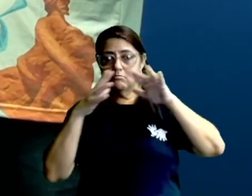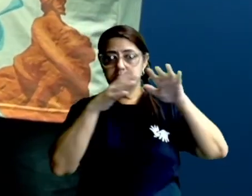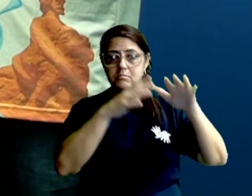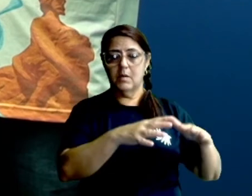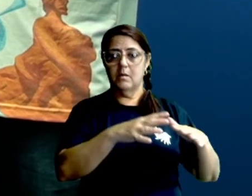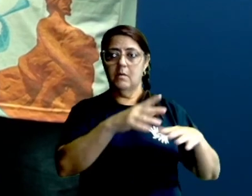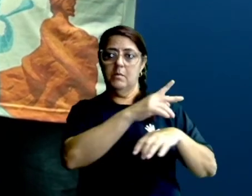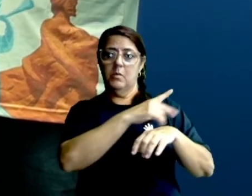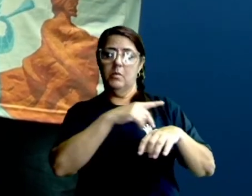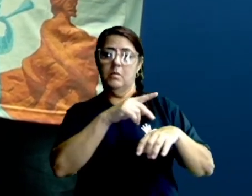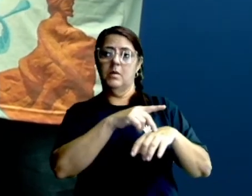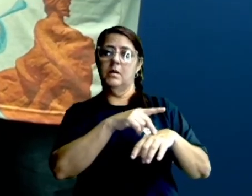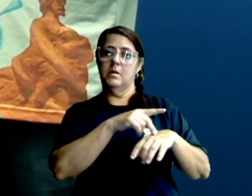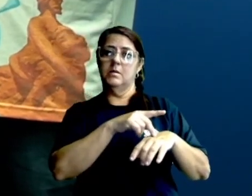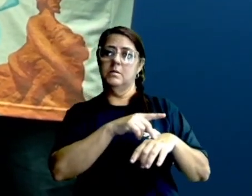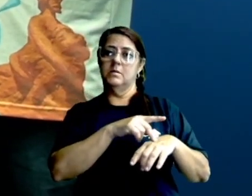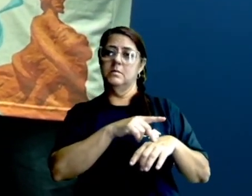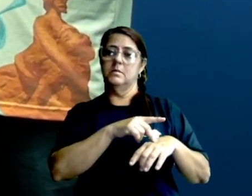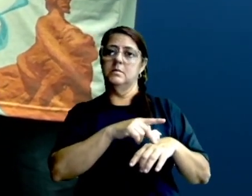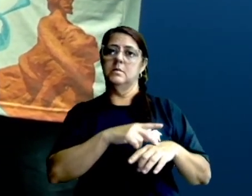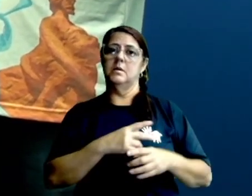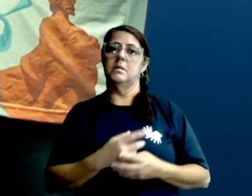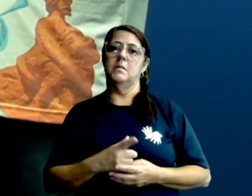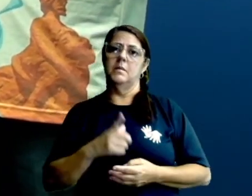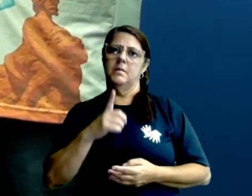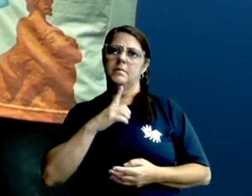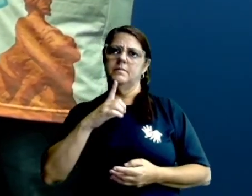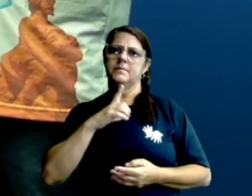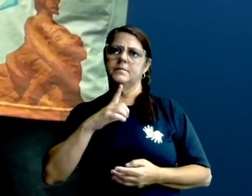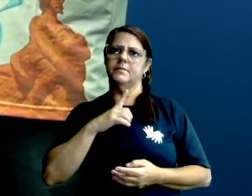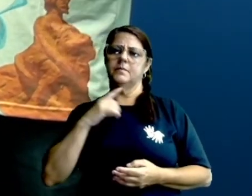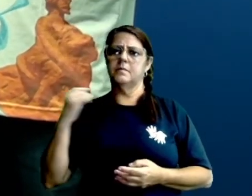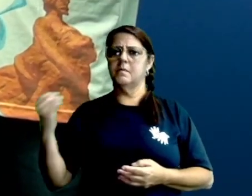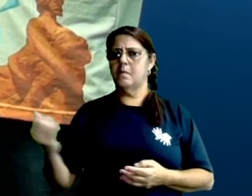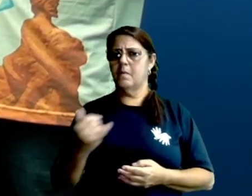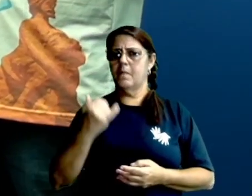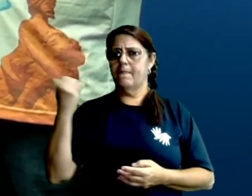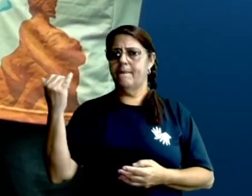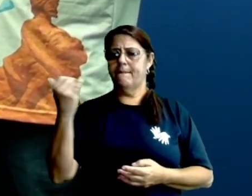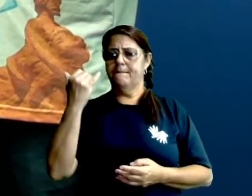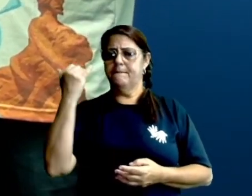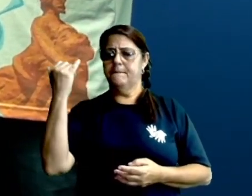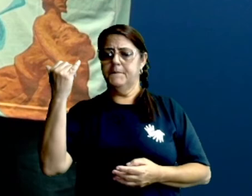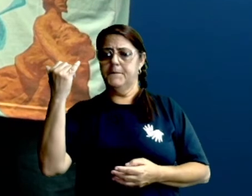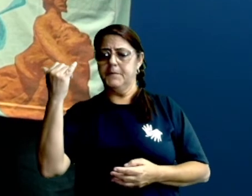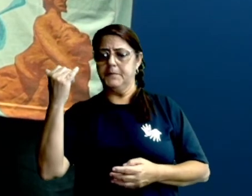Oriente, para os islâmicos, mas ela tem um importante